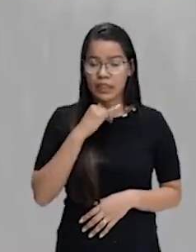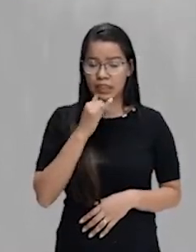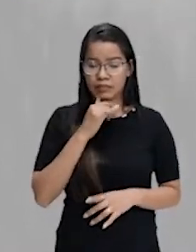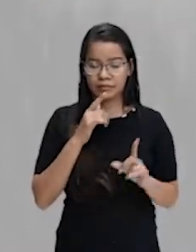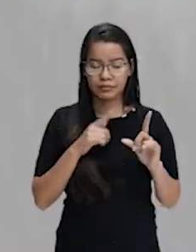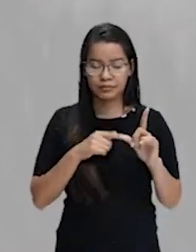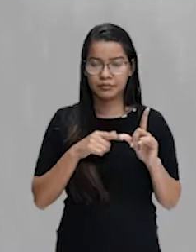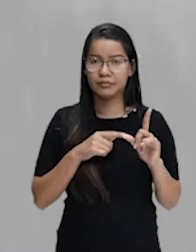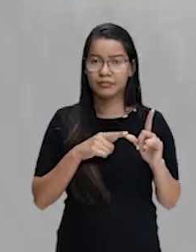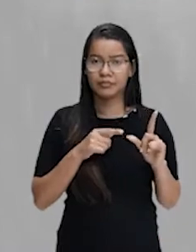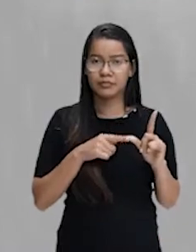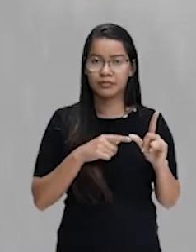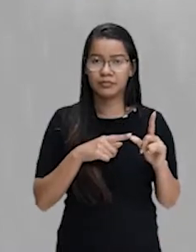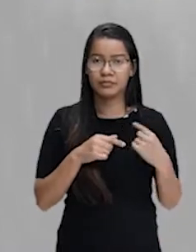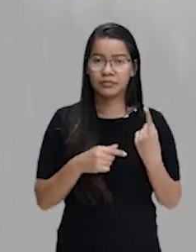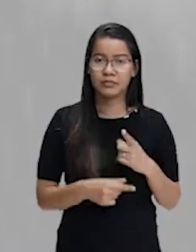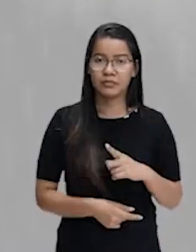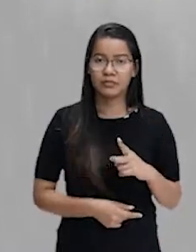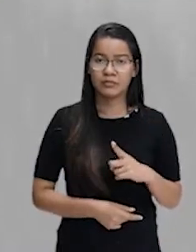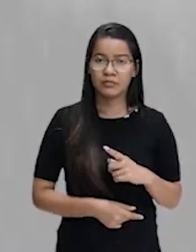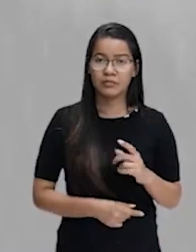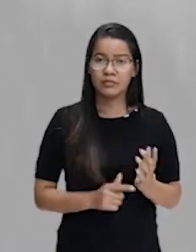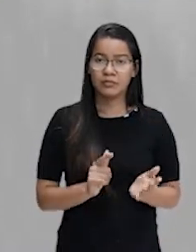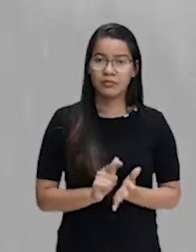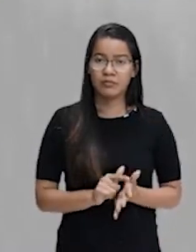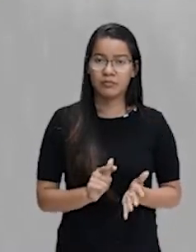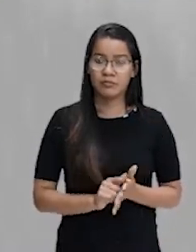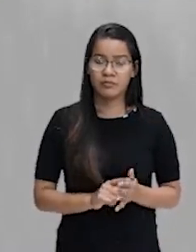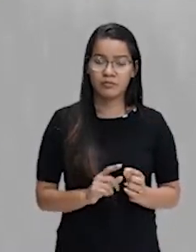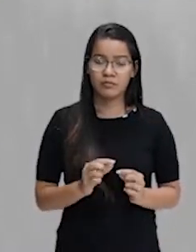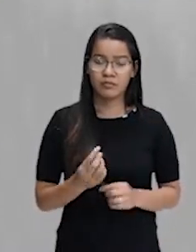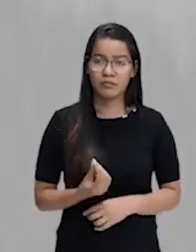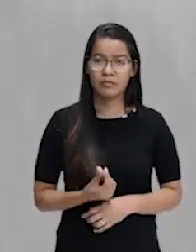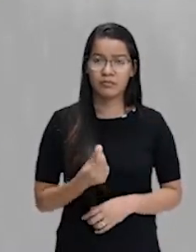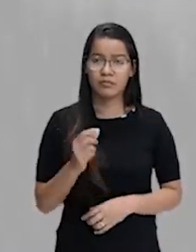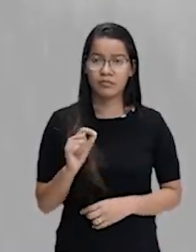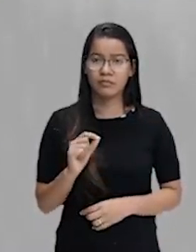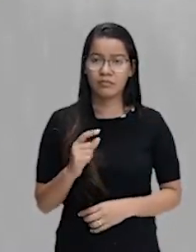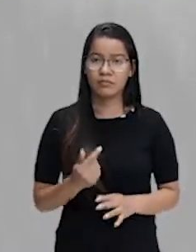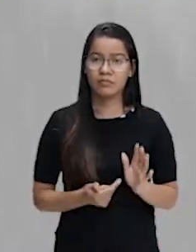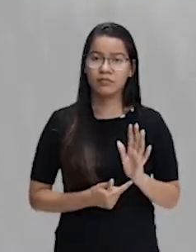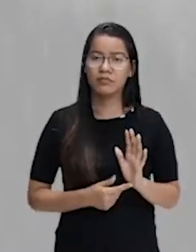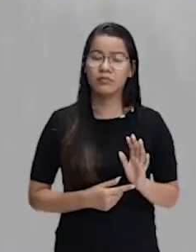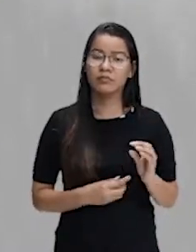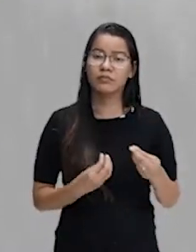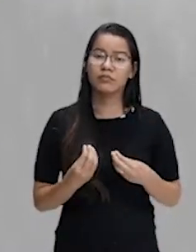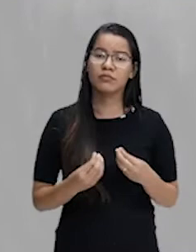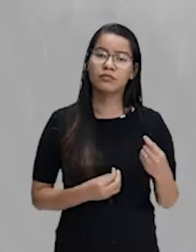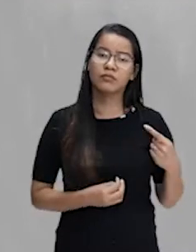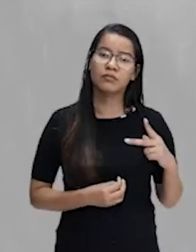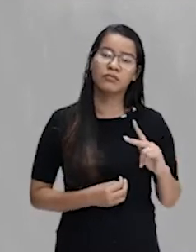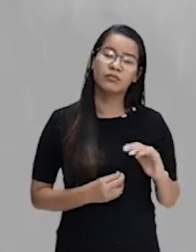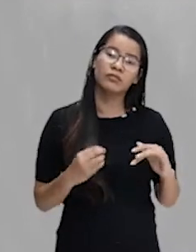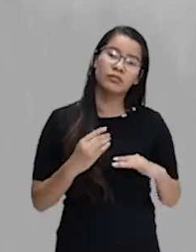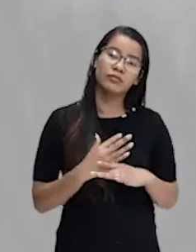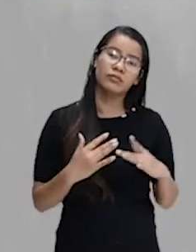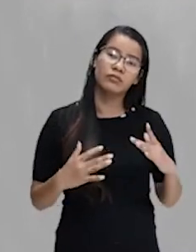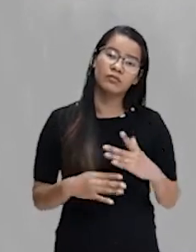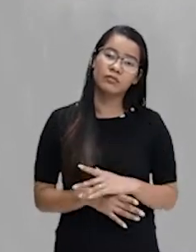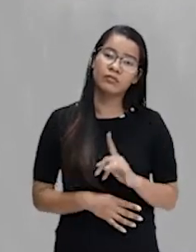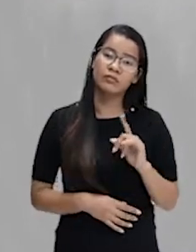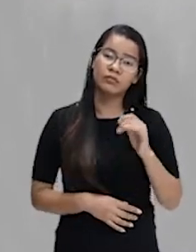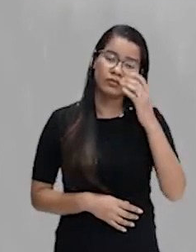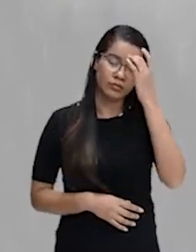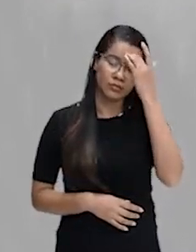nós temos letra de câmbio, nós temos o papel moeda. Então, o que mostra como essas cidades elas têm